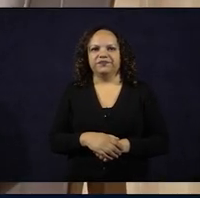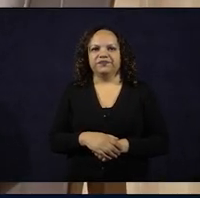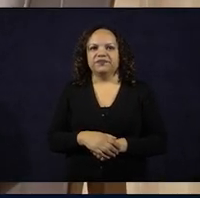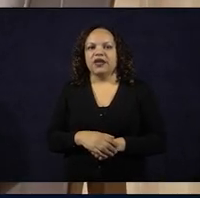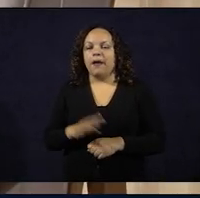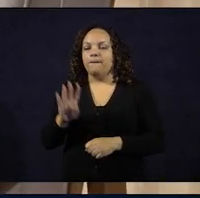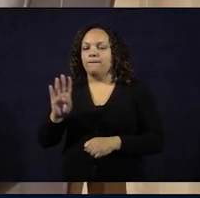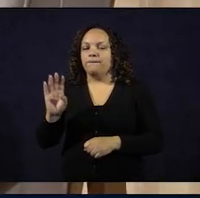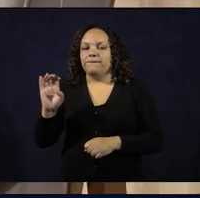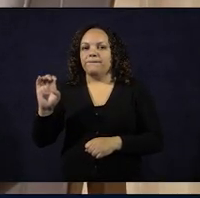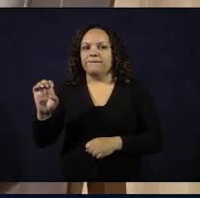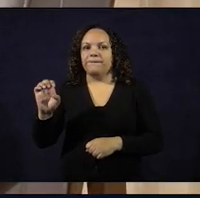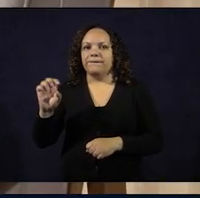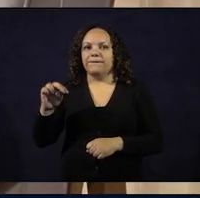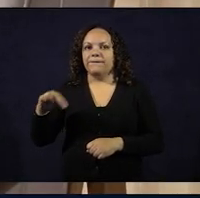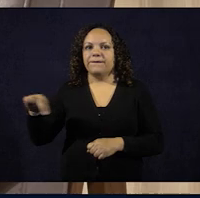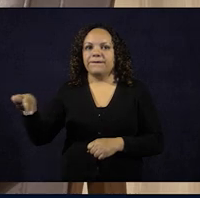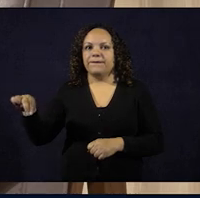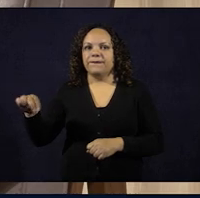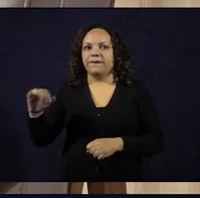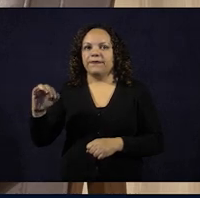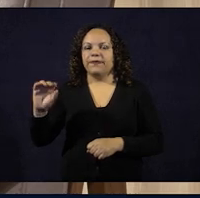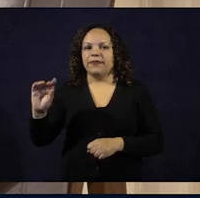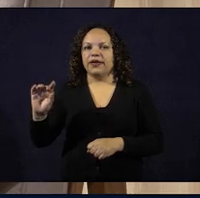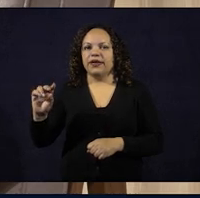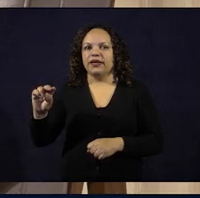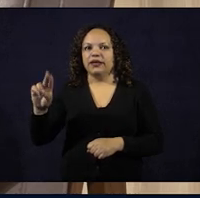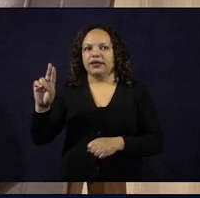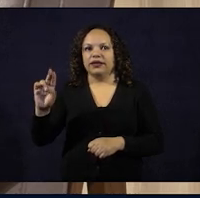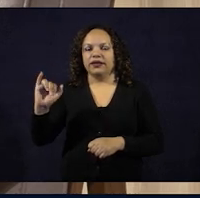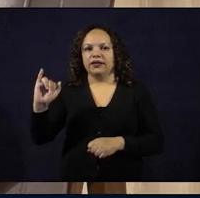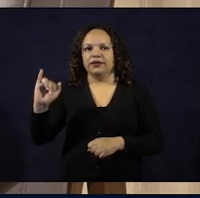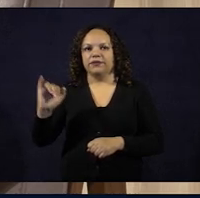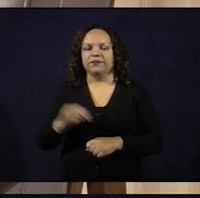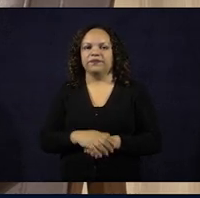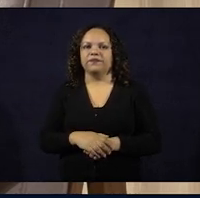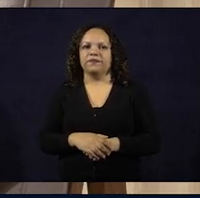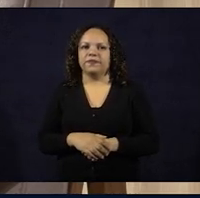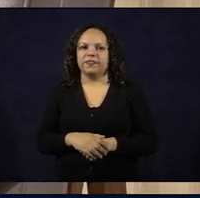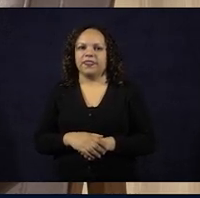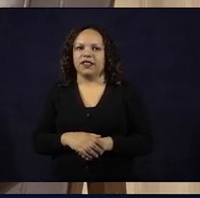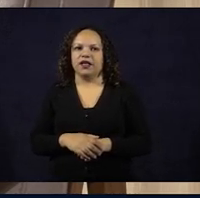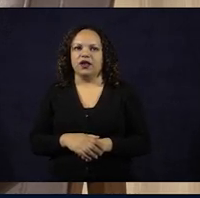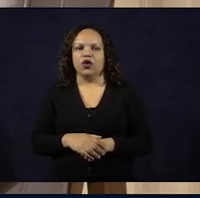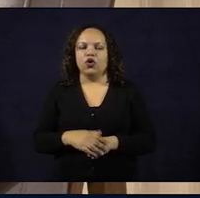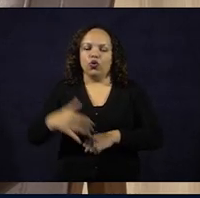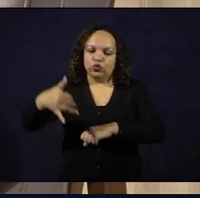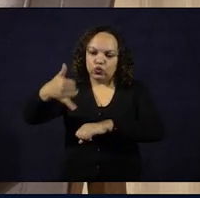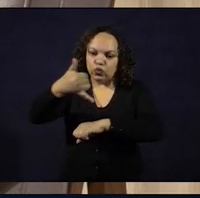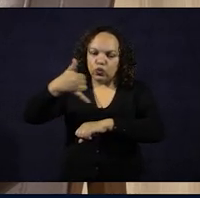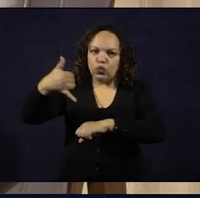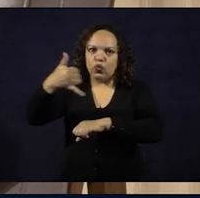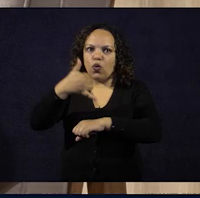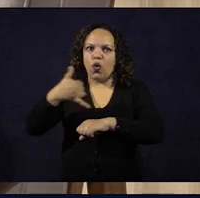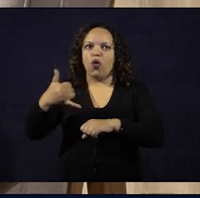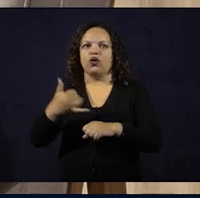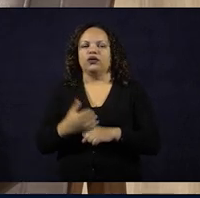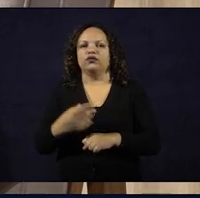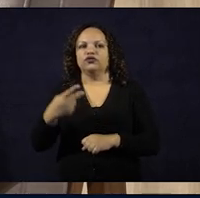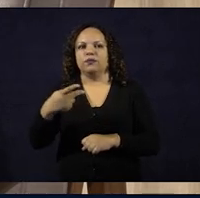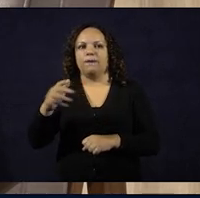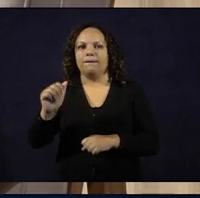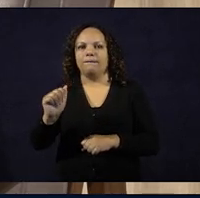Eu queria que você falasse um pouco dessa vantagem competitiva né do olho de Palma em relação a outras a outros olhos né vegetais